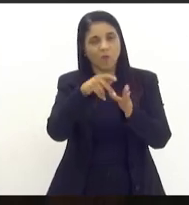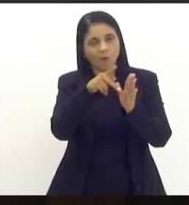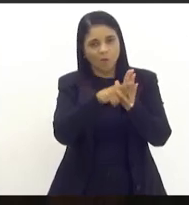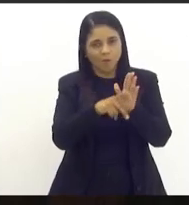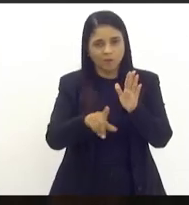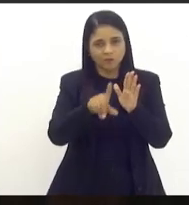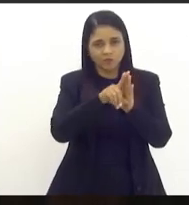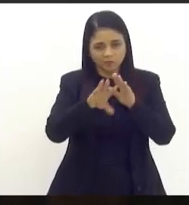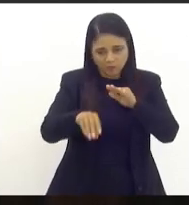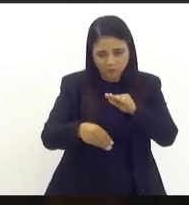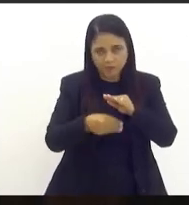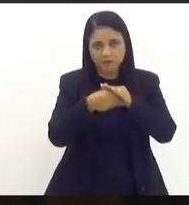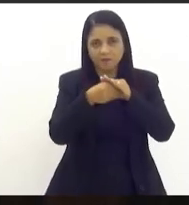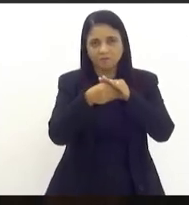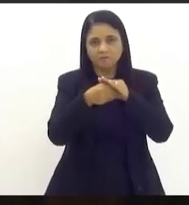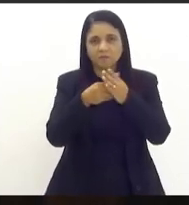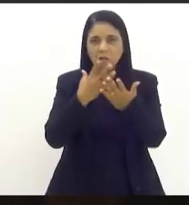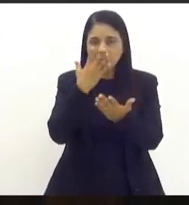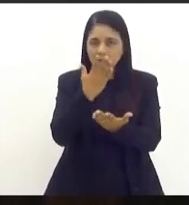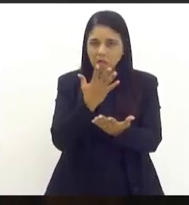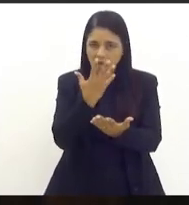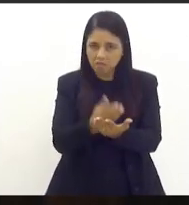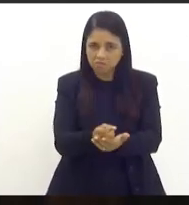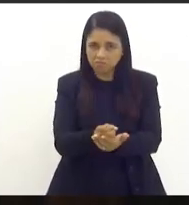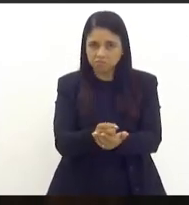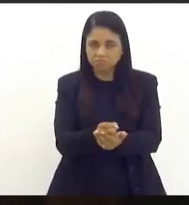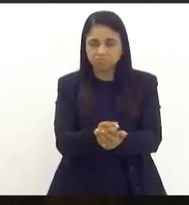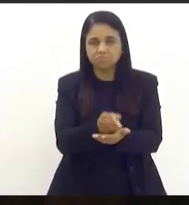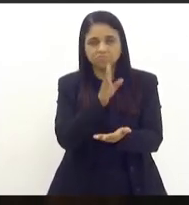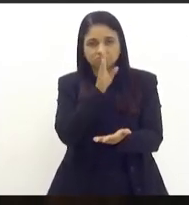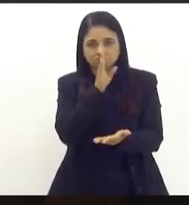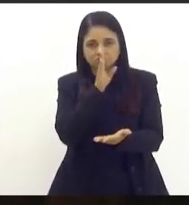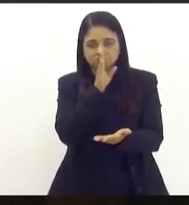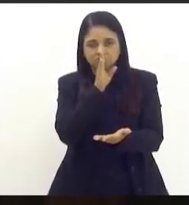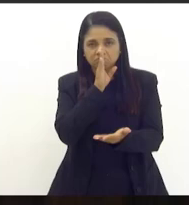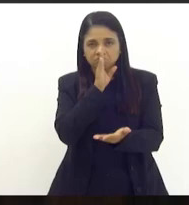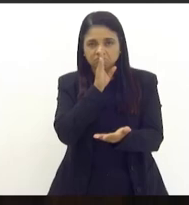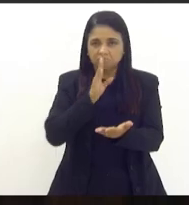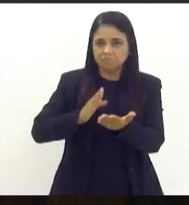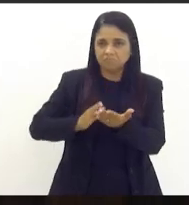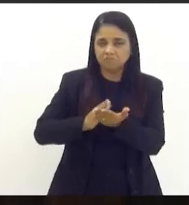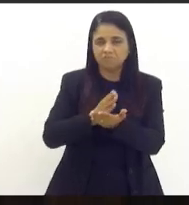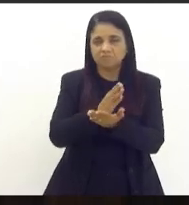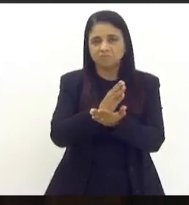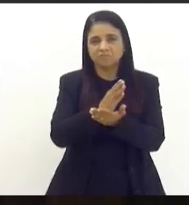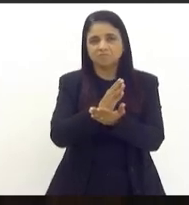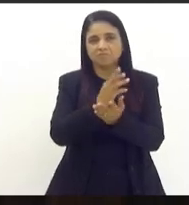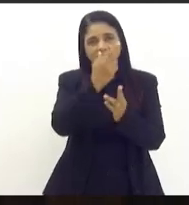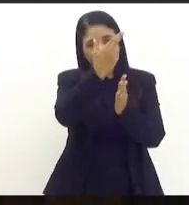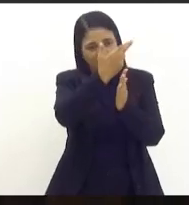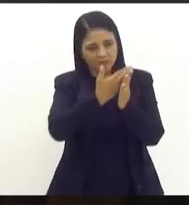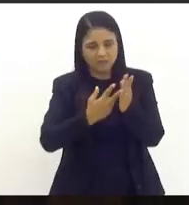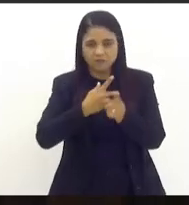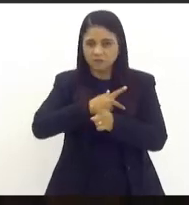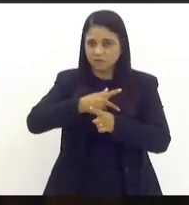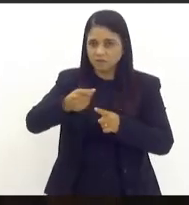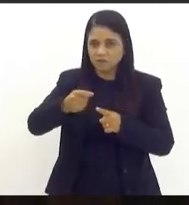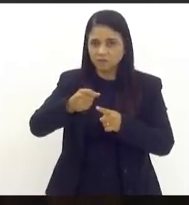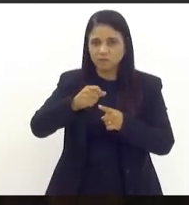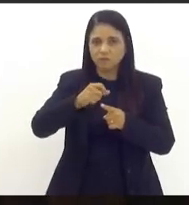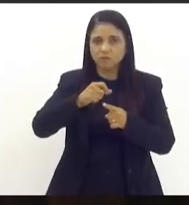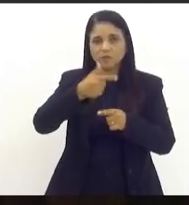assim emendado que a prova permanece Como estão aprovado a redação do vencido